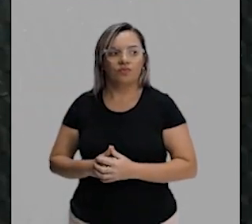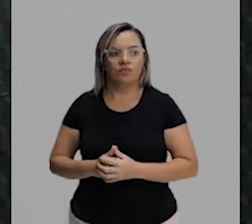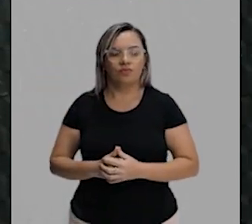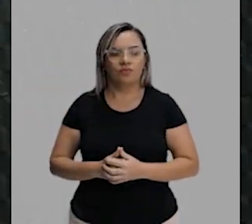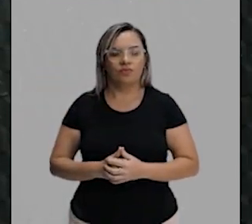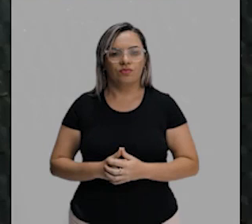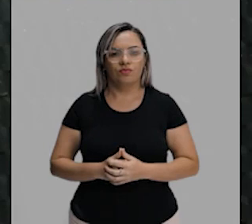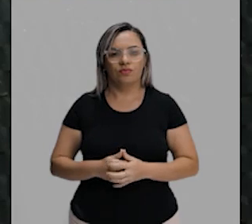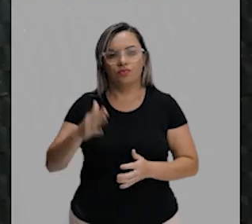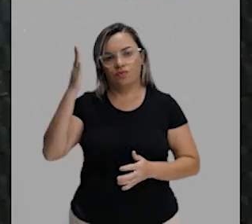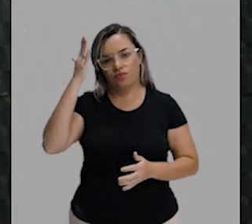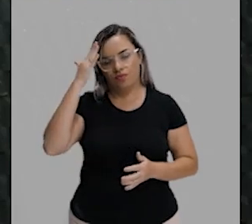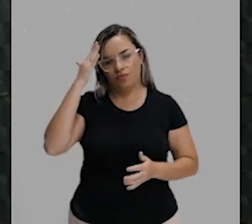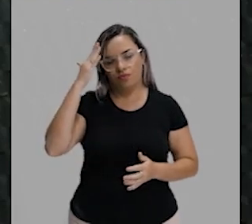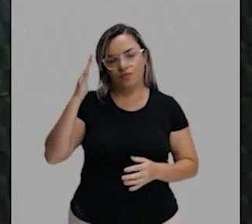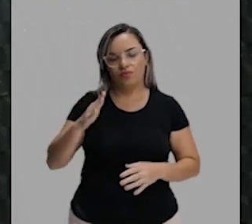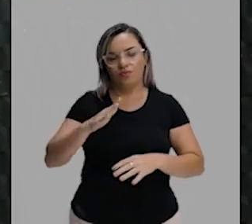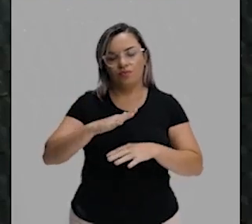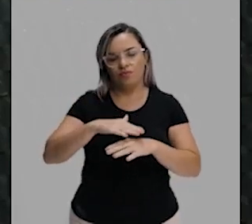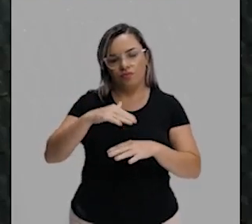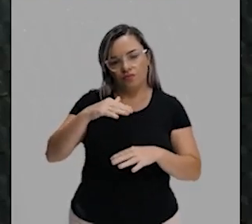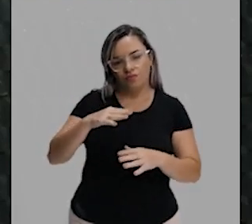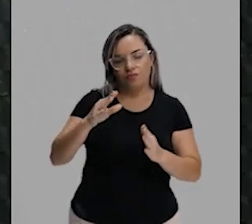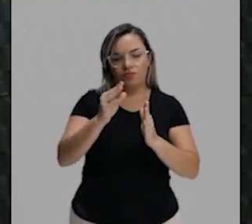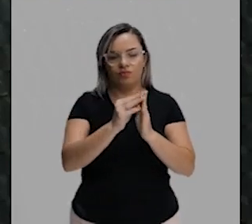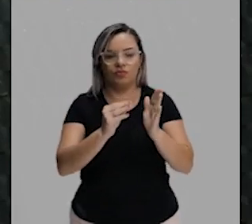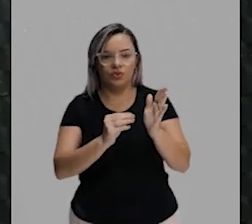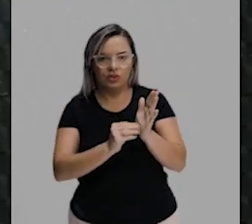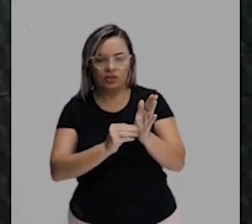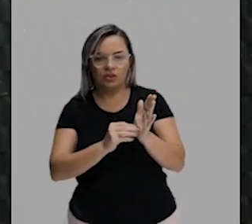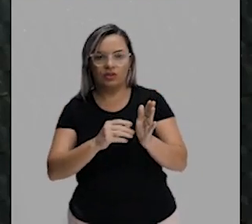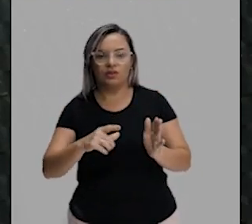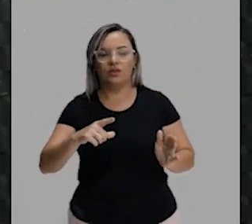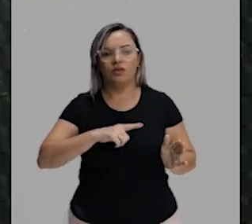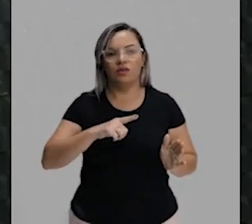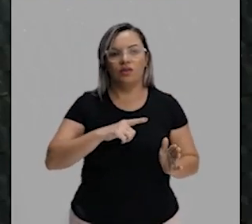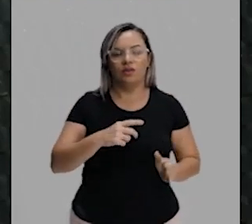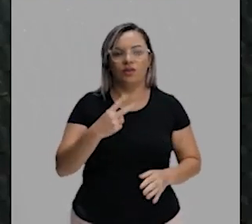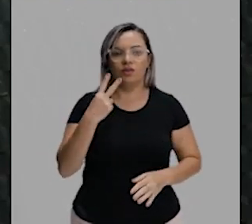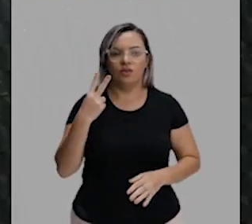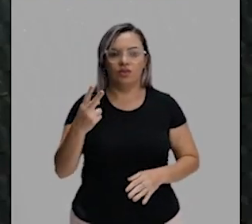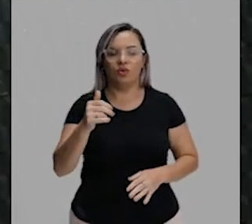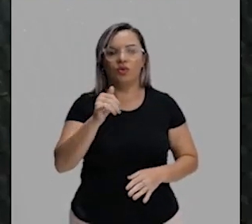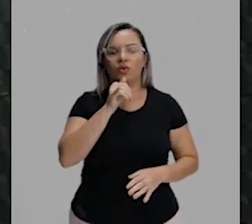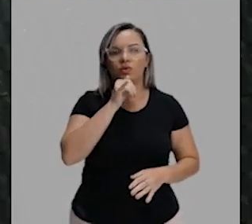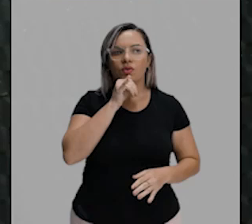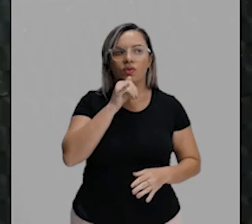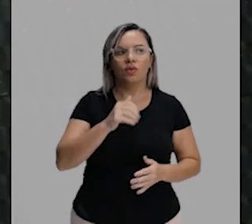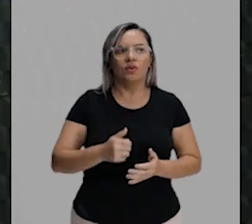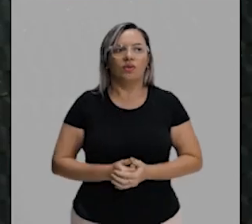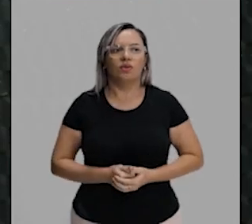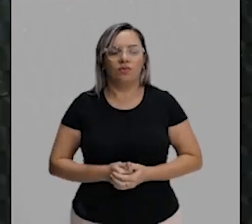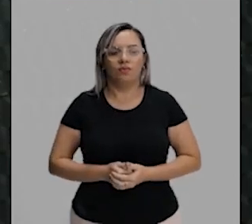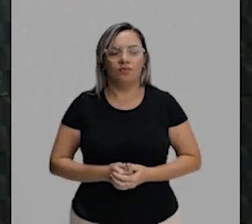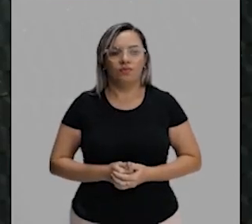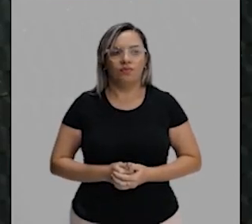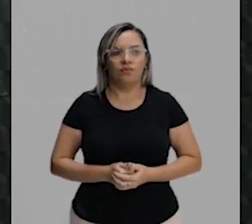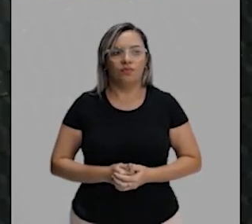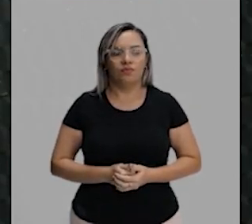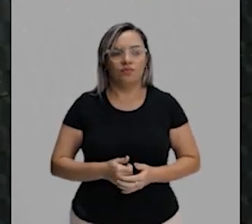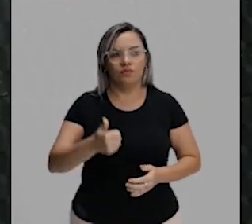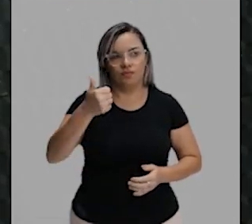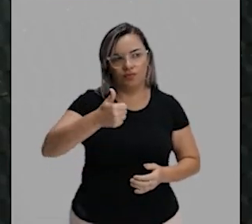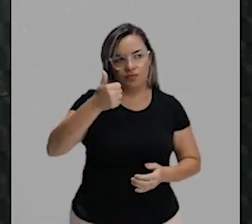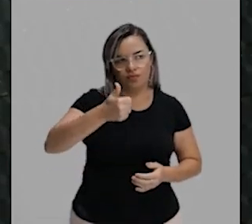sobre esses alelos letais, eu trouxe aqui 2 exemplos para trabalhar com vocês. Beleza? Quais são os exemplos? O primeiro aqui,